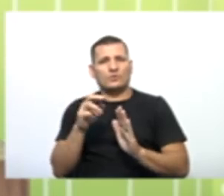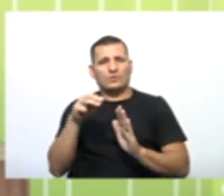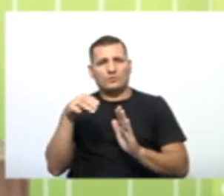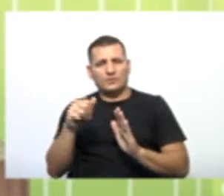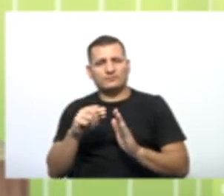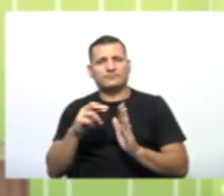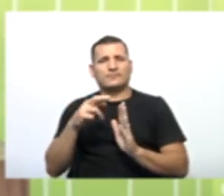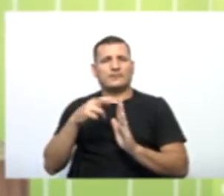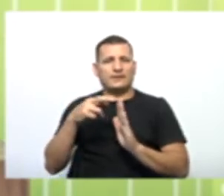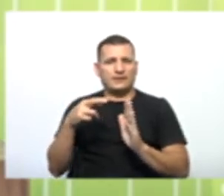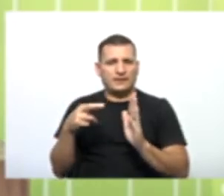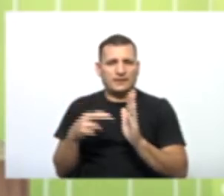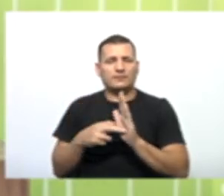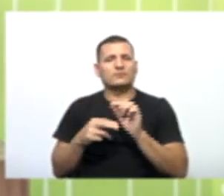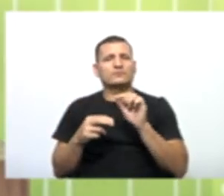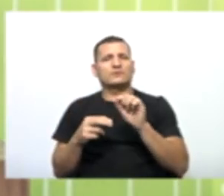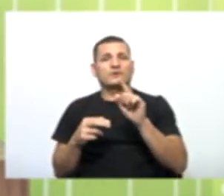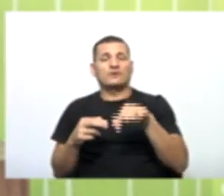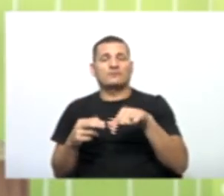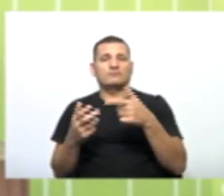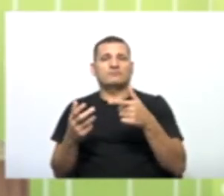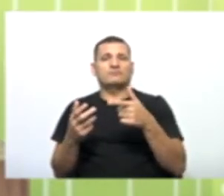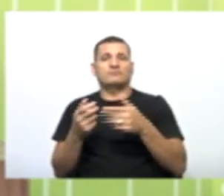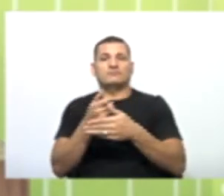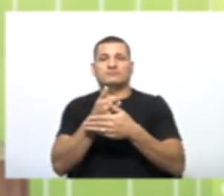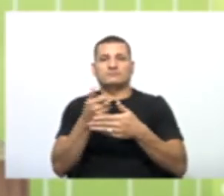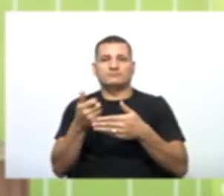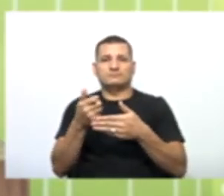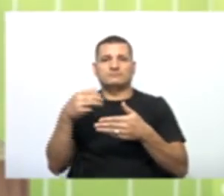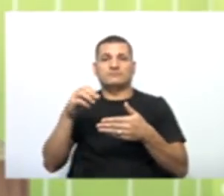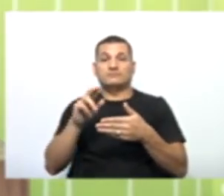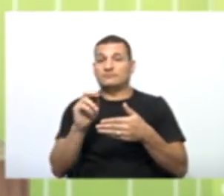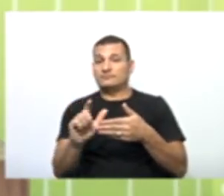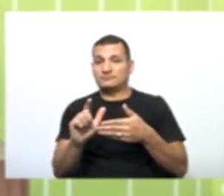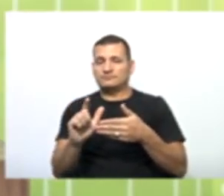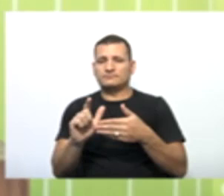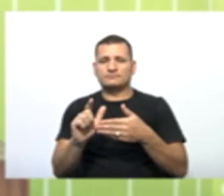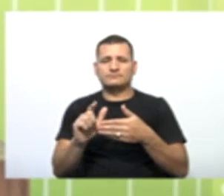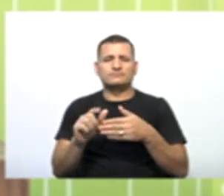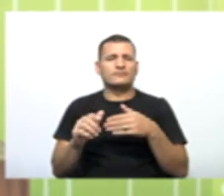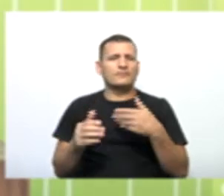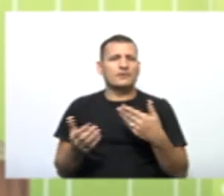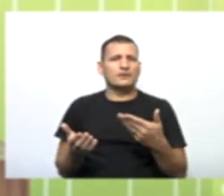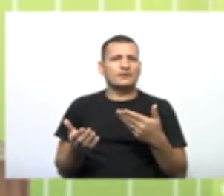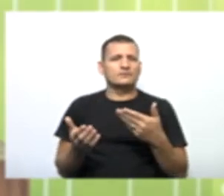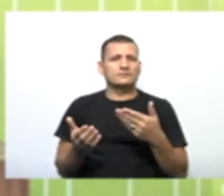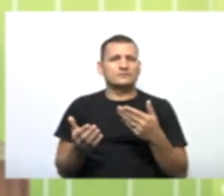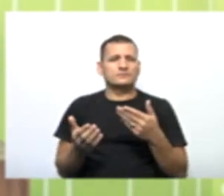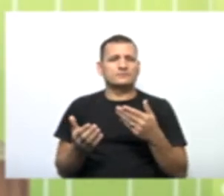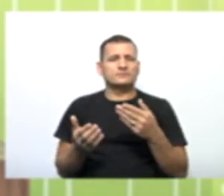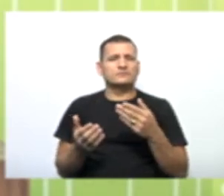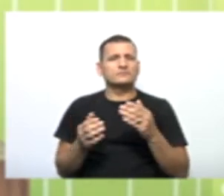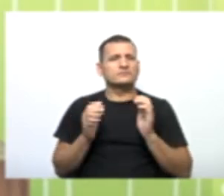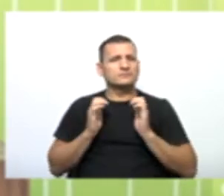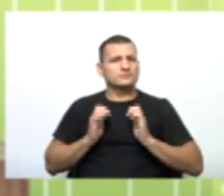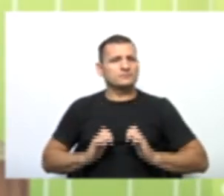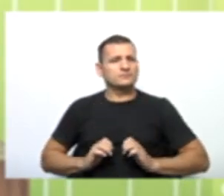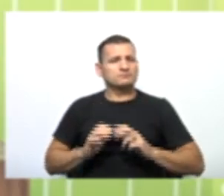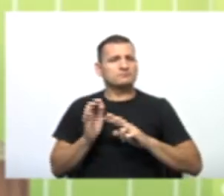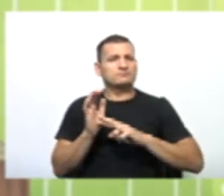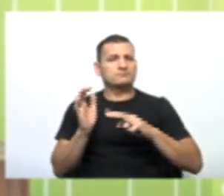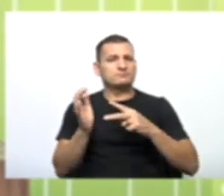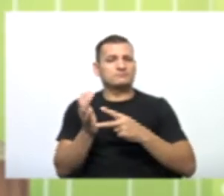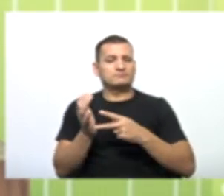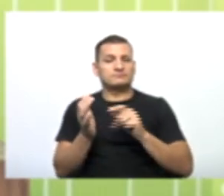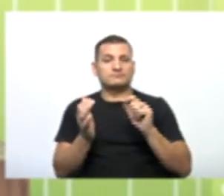nós estamos falando de moral. Ah, professor, mas então, o que é ética?